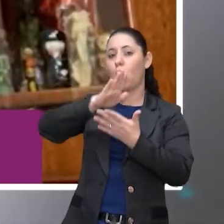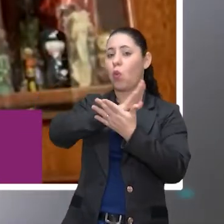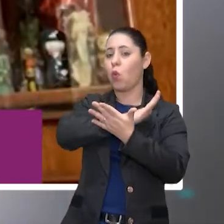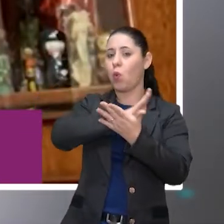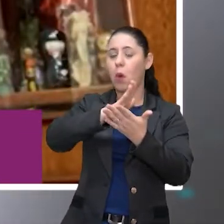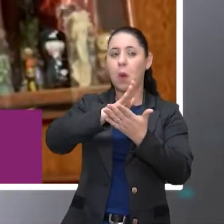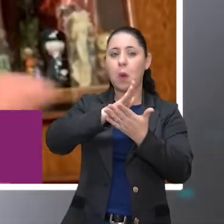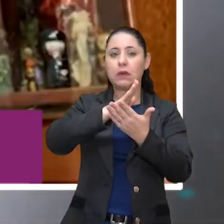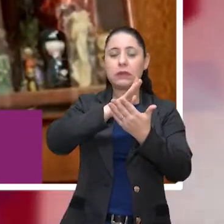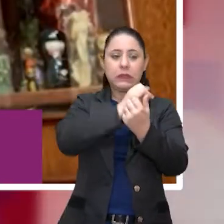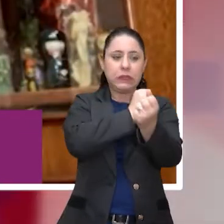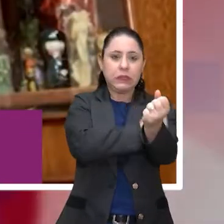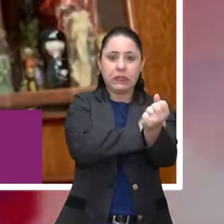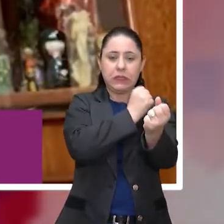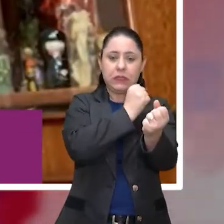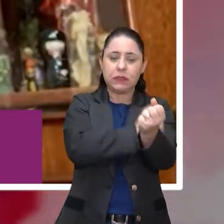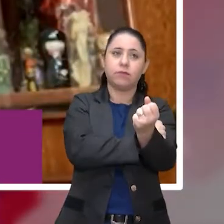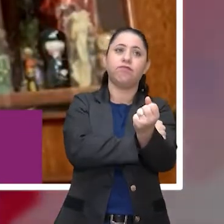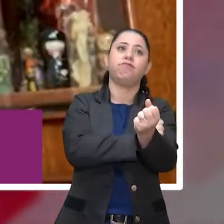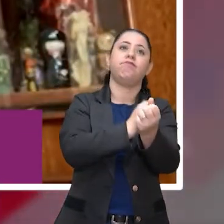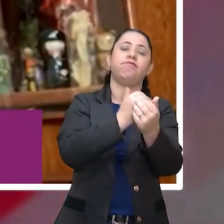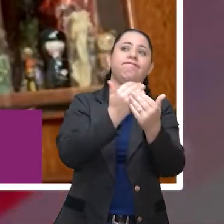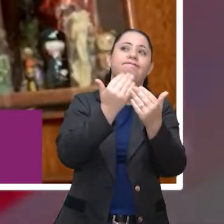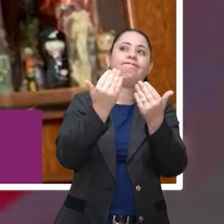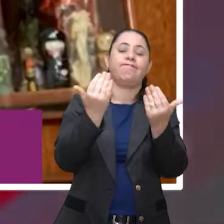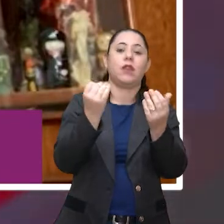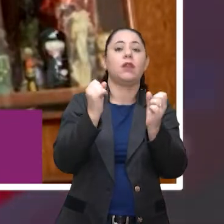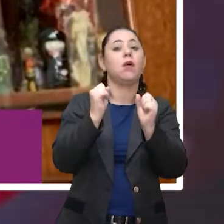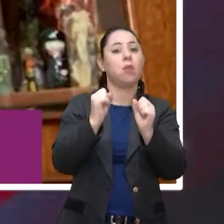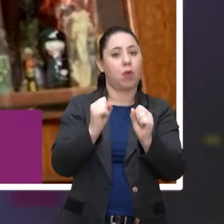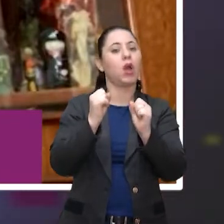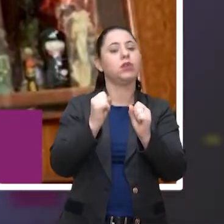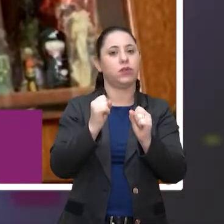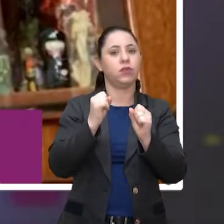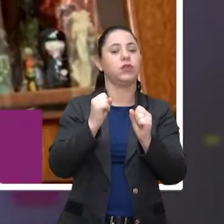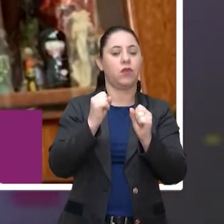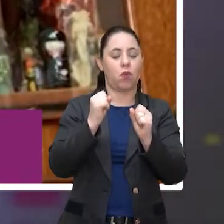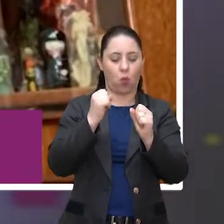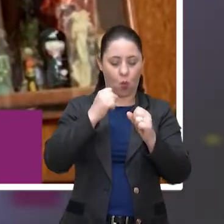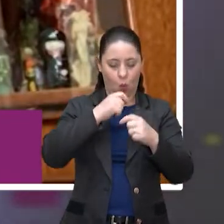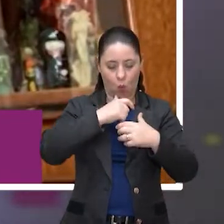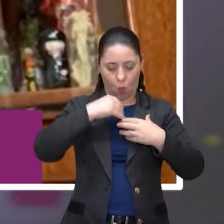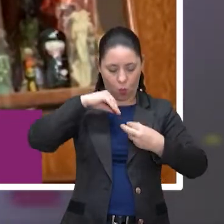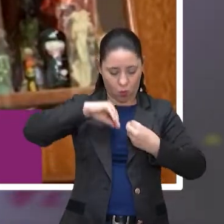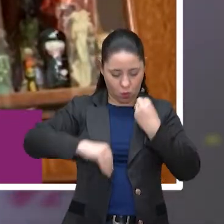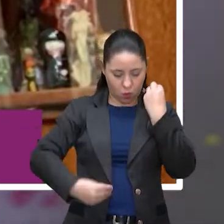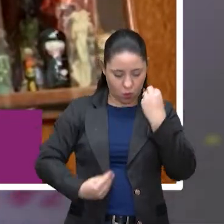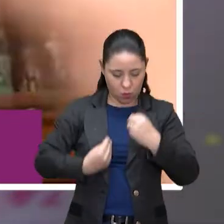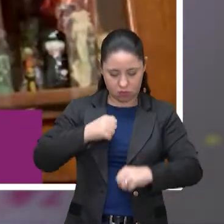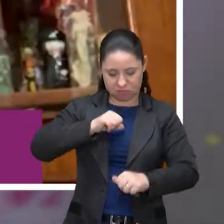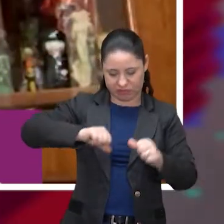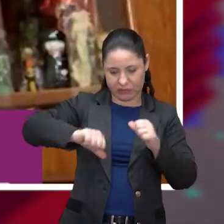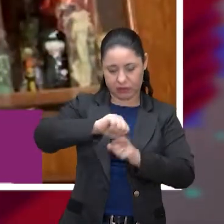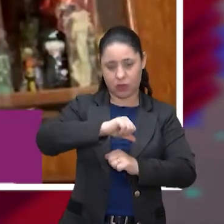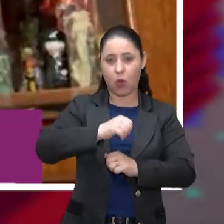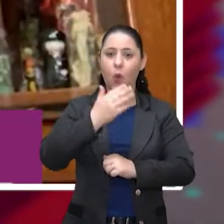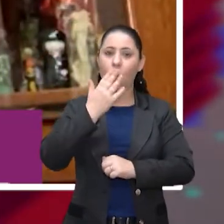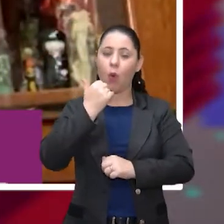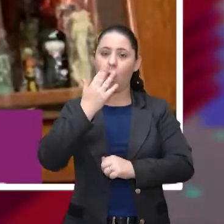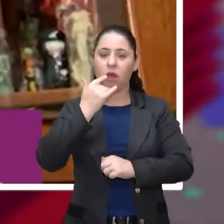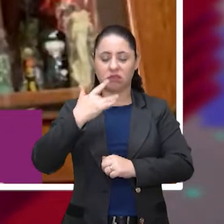que possa interferir no organismo, a alimentação não muito saudável, com excesso de